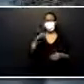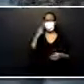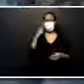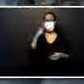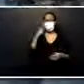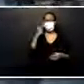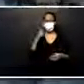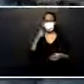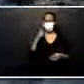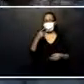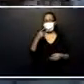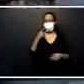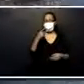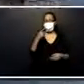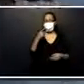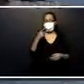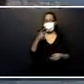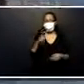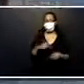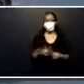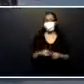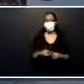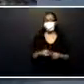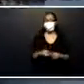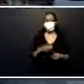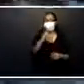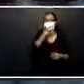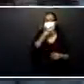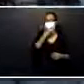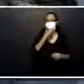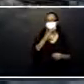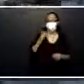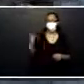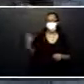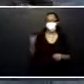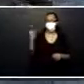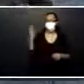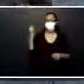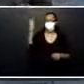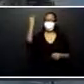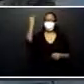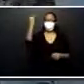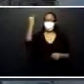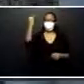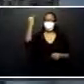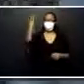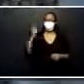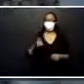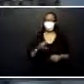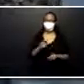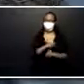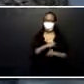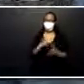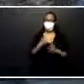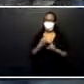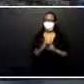de um grande, notável, renomado antropólogo,